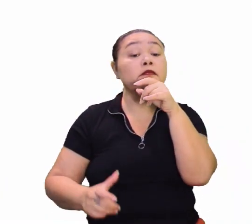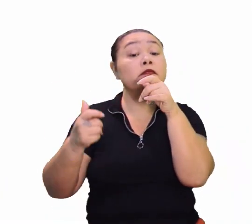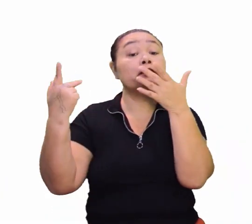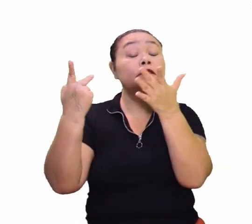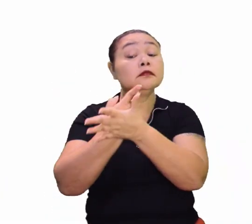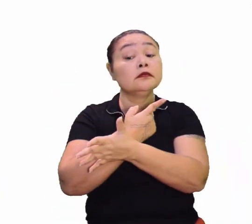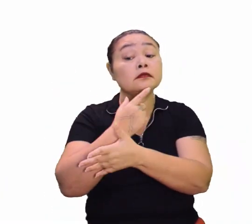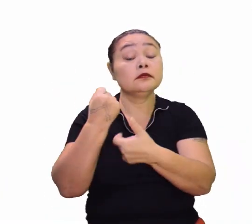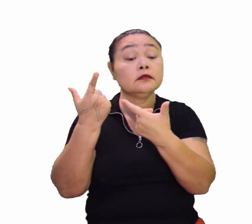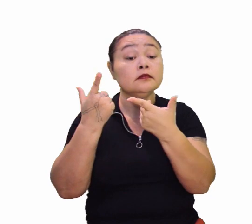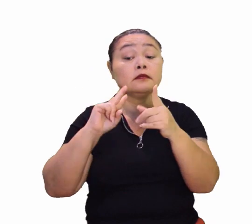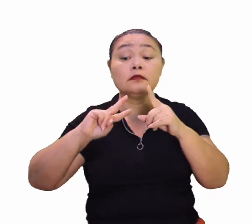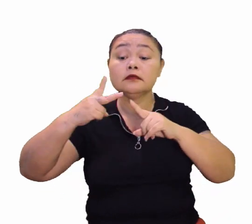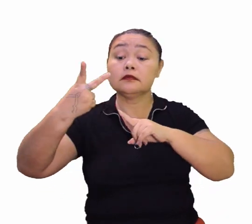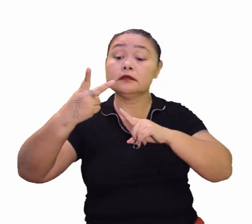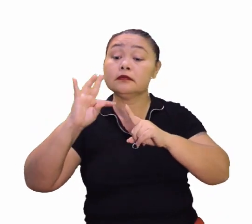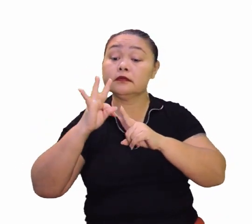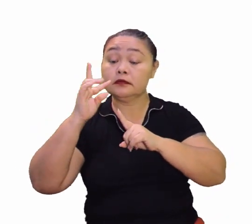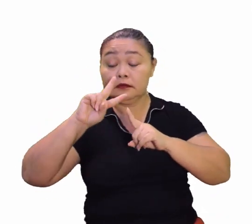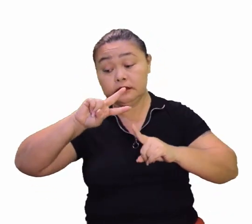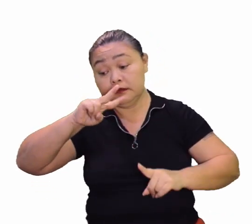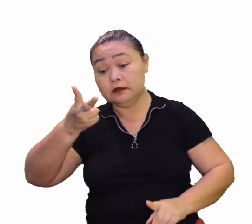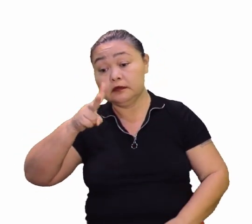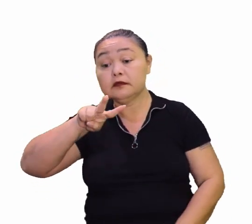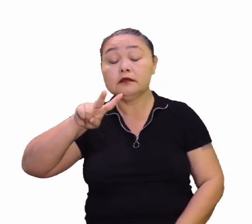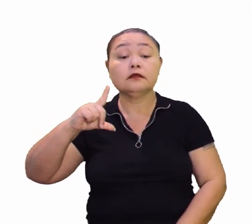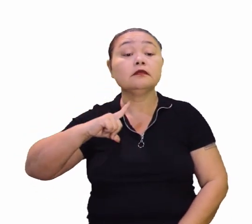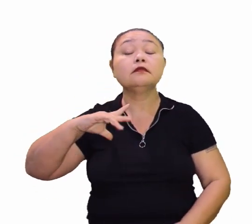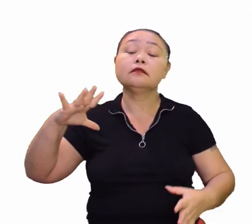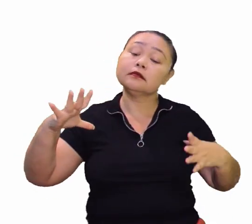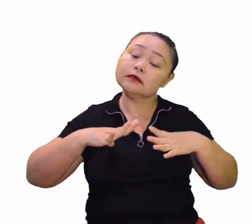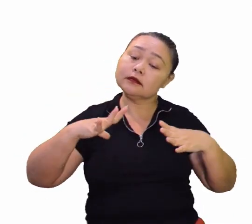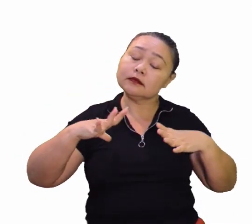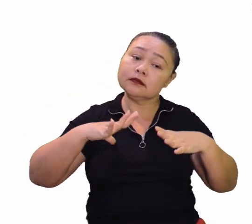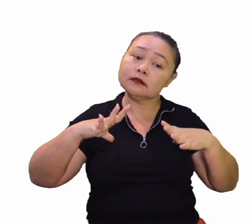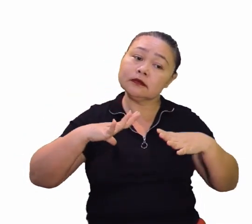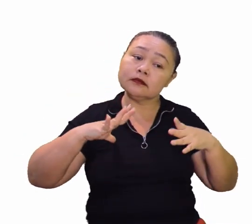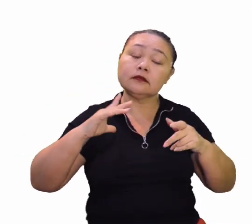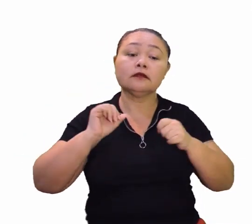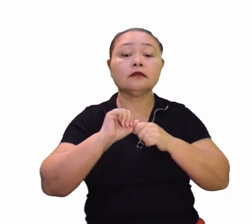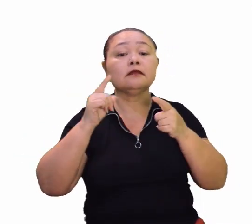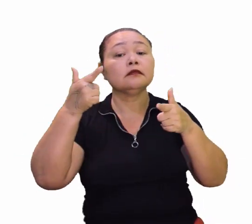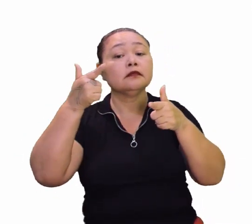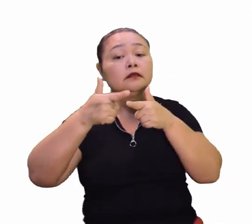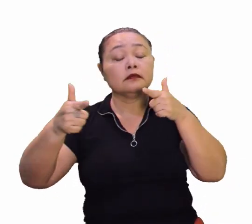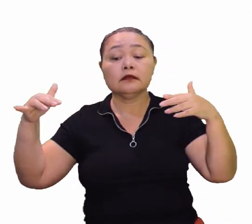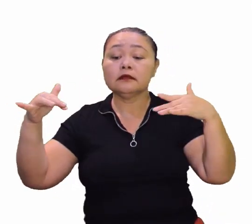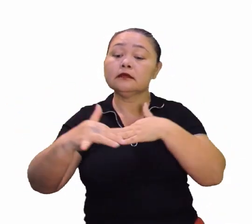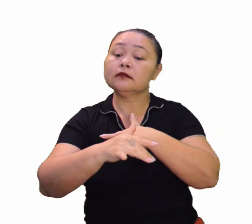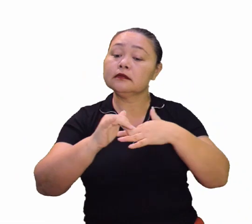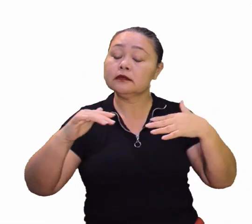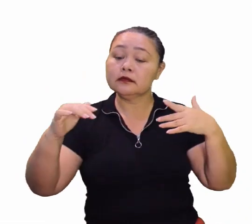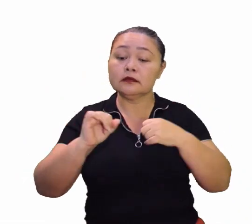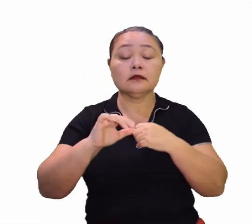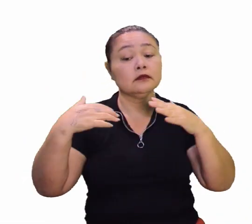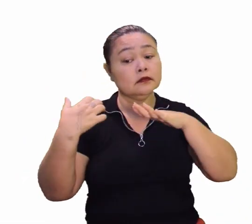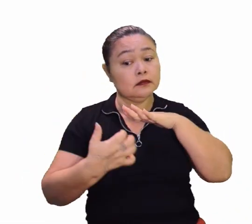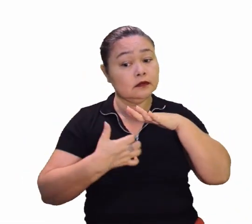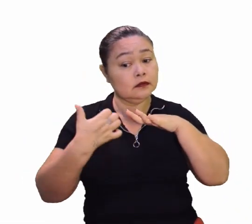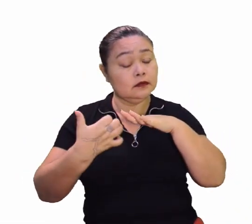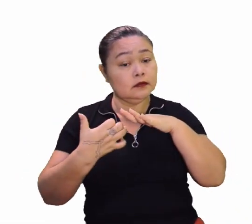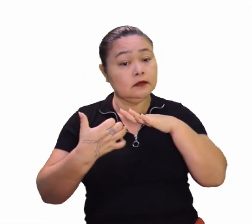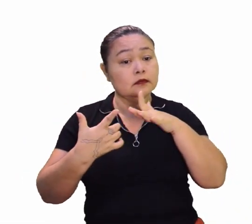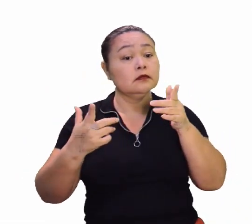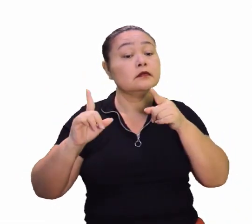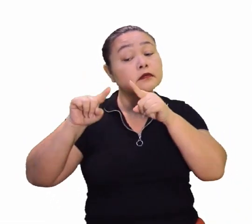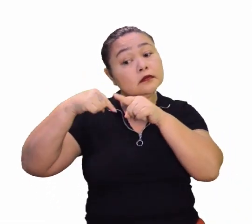Onde que acontece a inversão térmica, professor Jorge? Nas grandes cidades e centros urbanos industrializados.